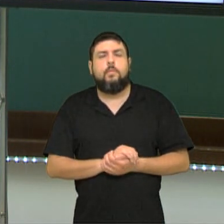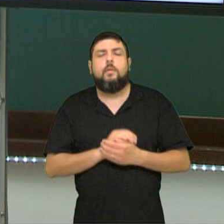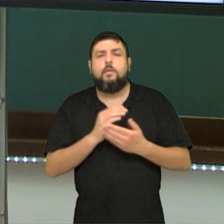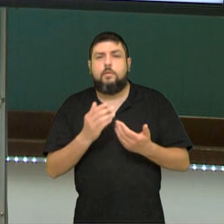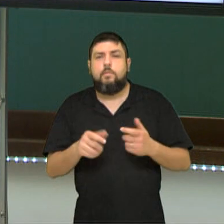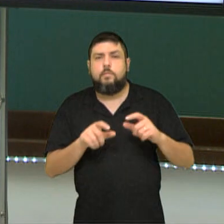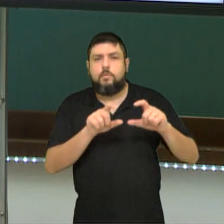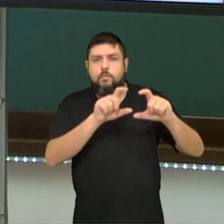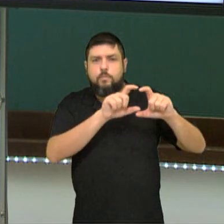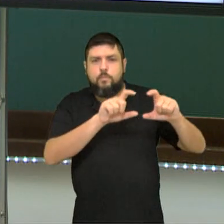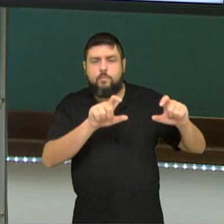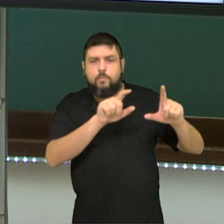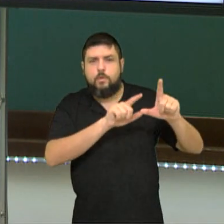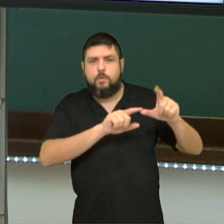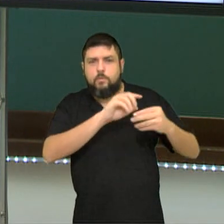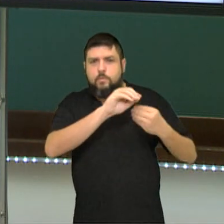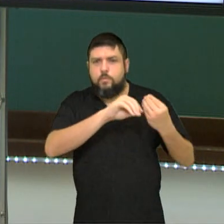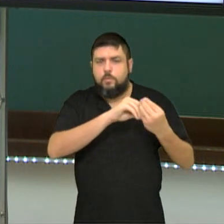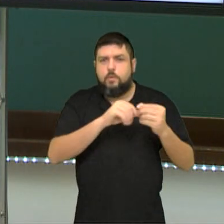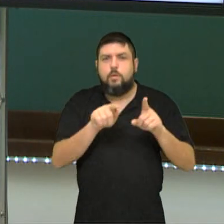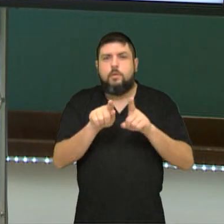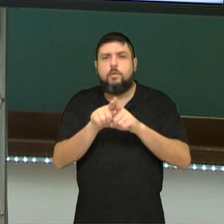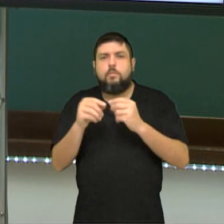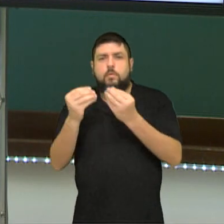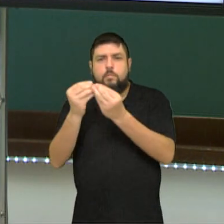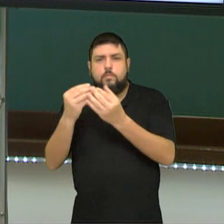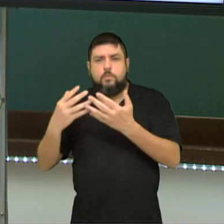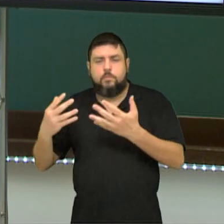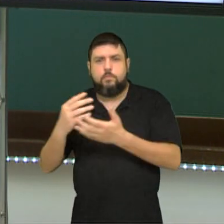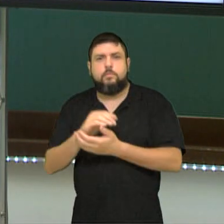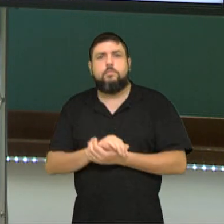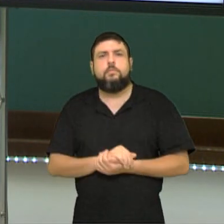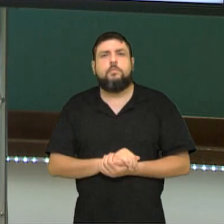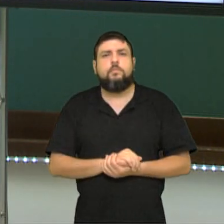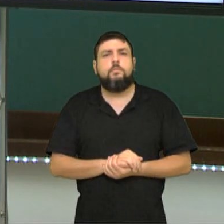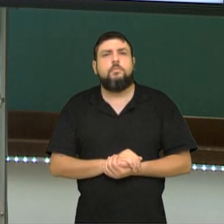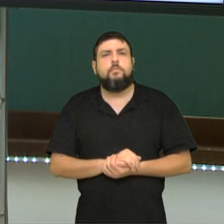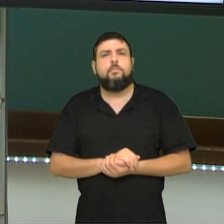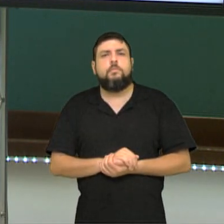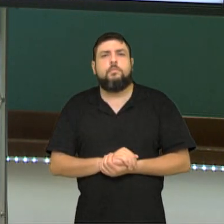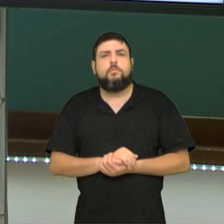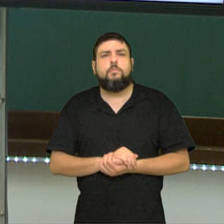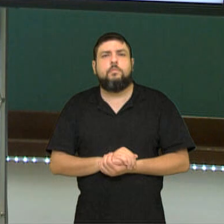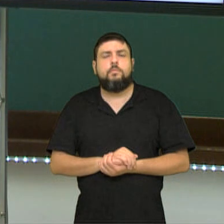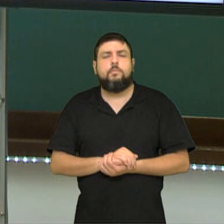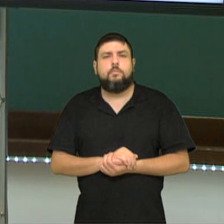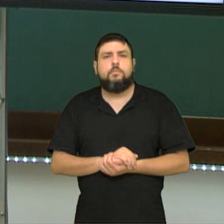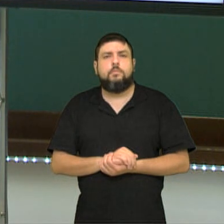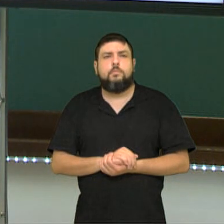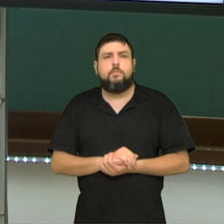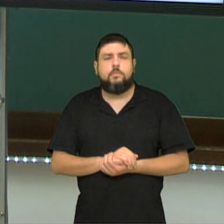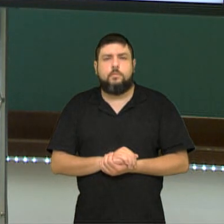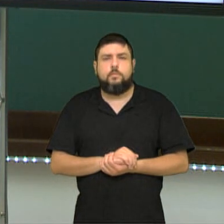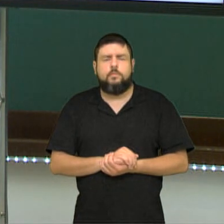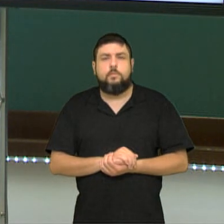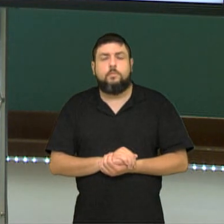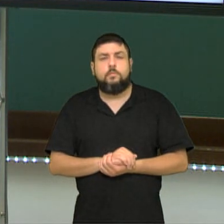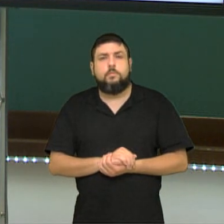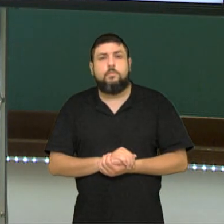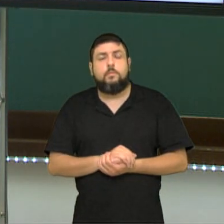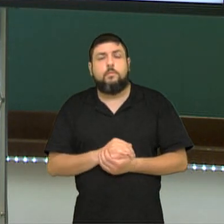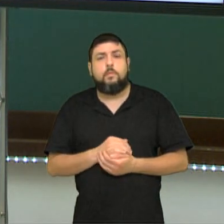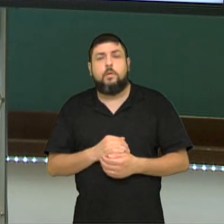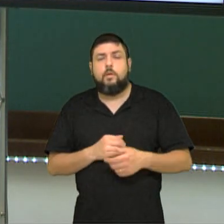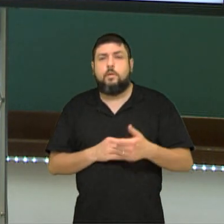polinômio e a sua forma fatorada com o 2 em evidência. Ok? Terceiro, retângulo,